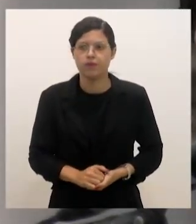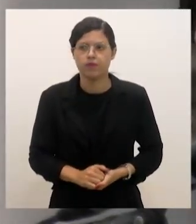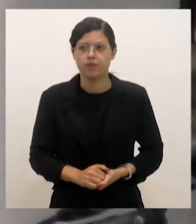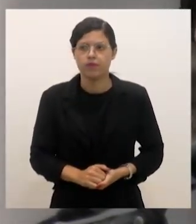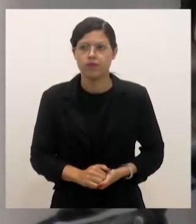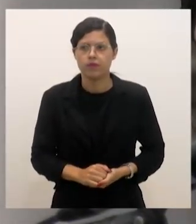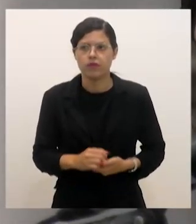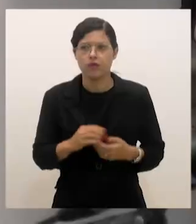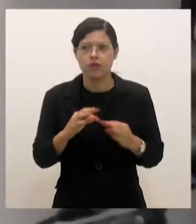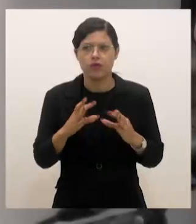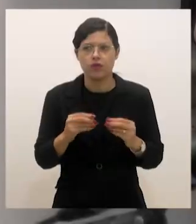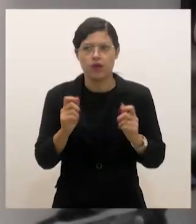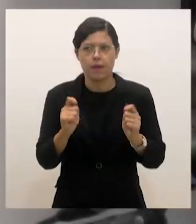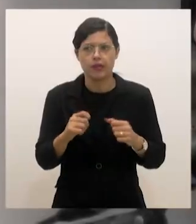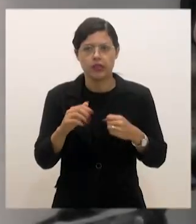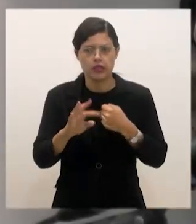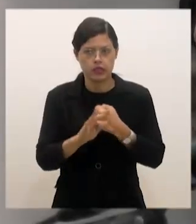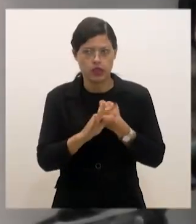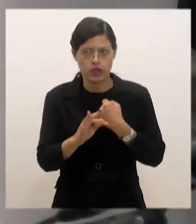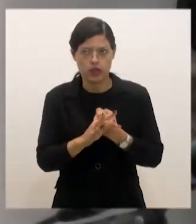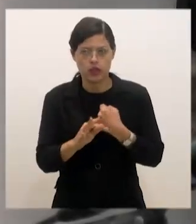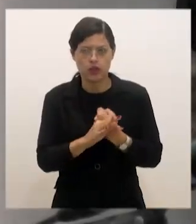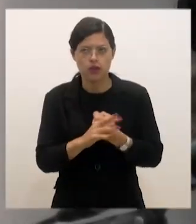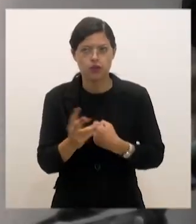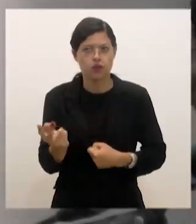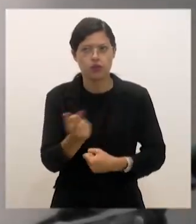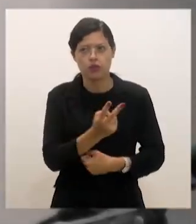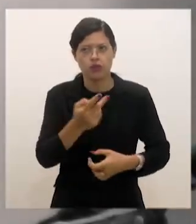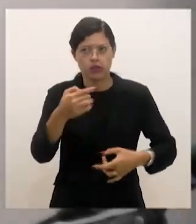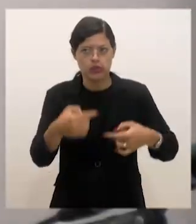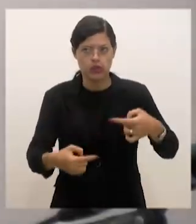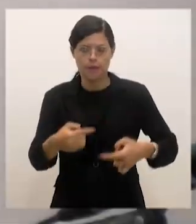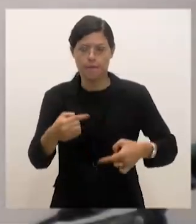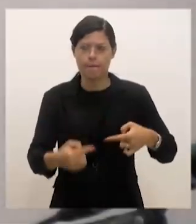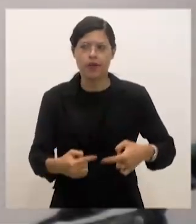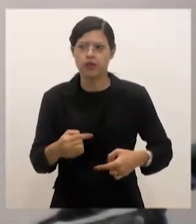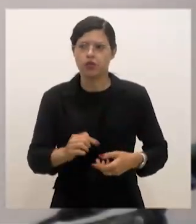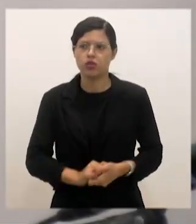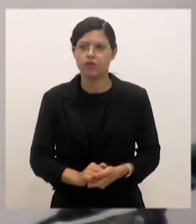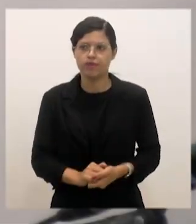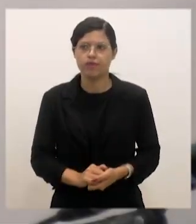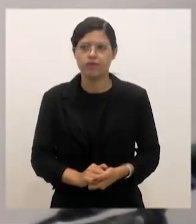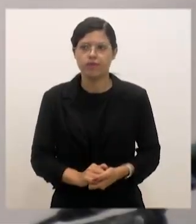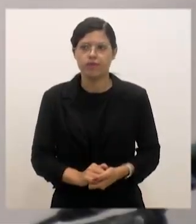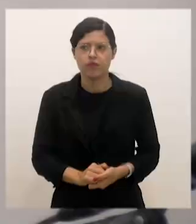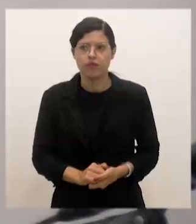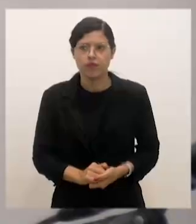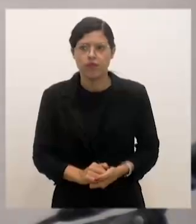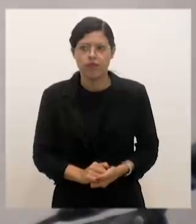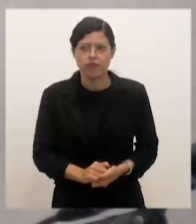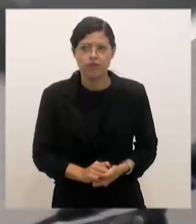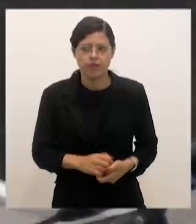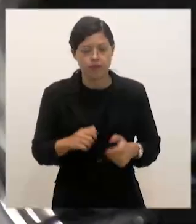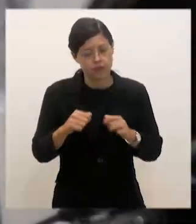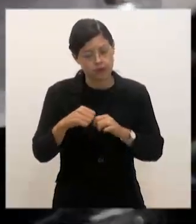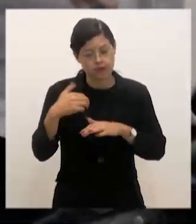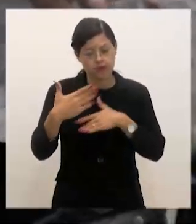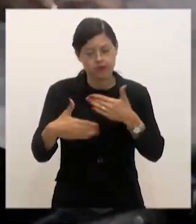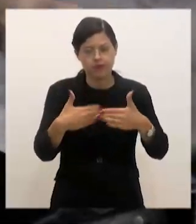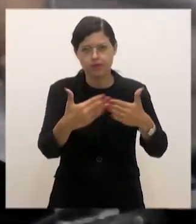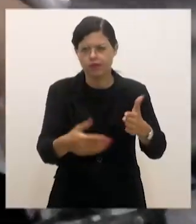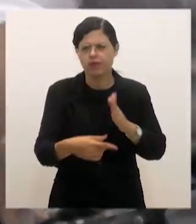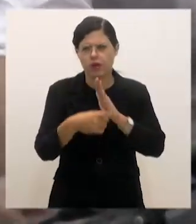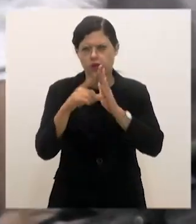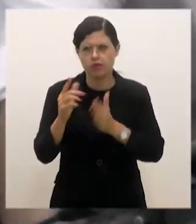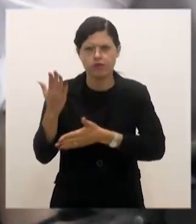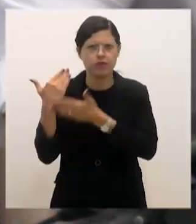a capacidade técnica de ambos nesta discussão, e levamos a cabo esse processo que anteriormente, inclusive, já